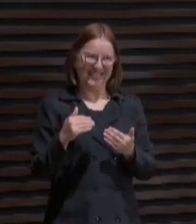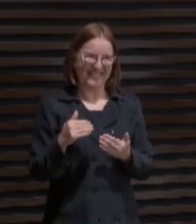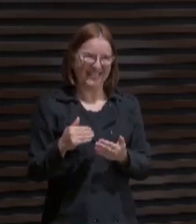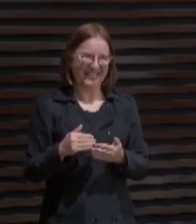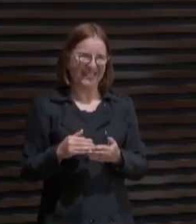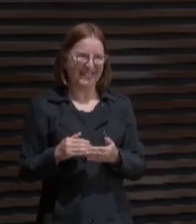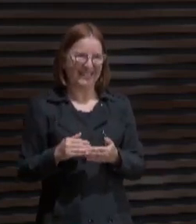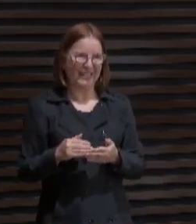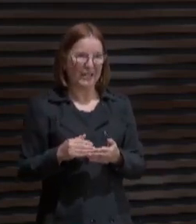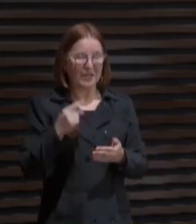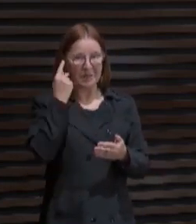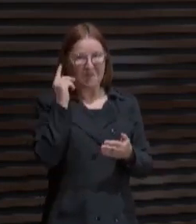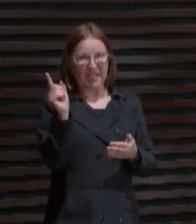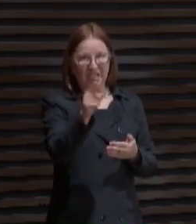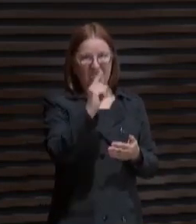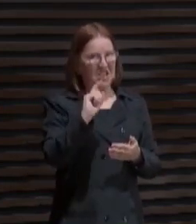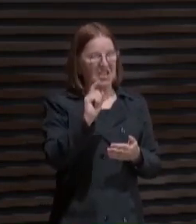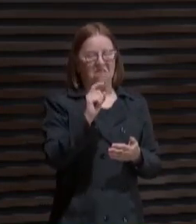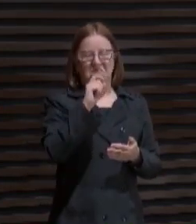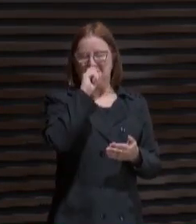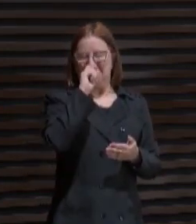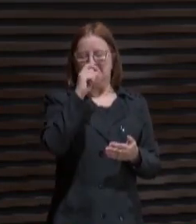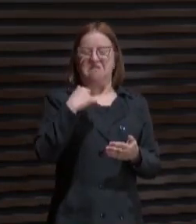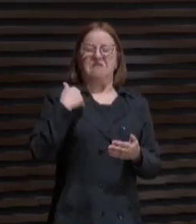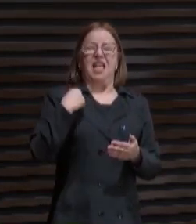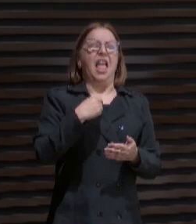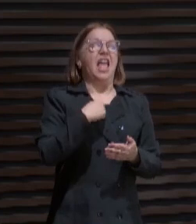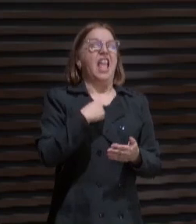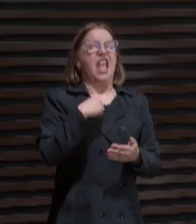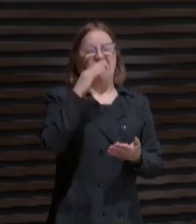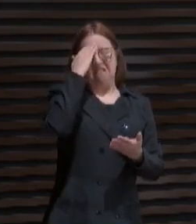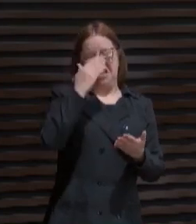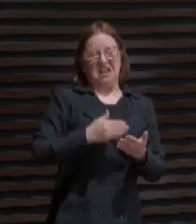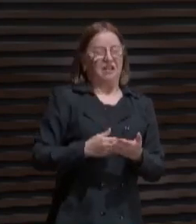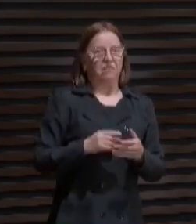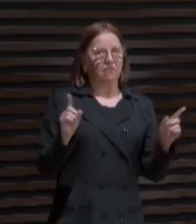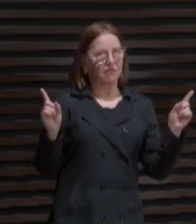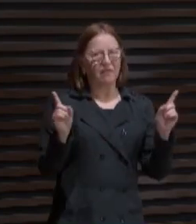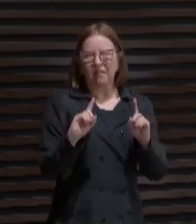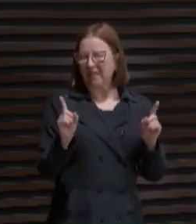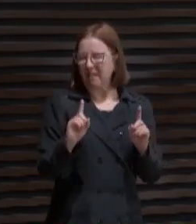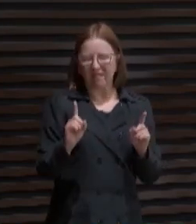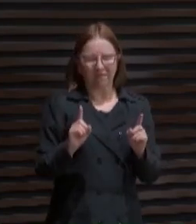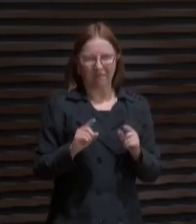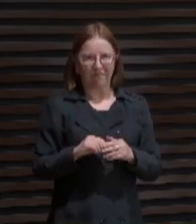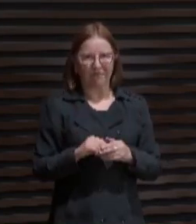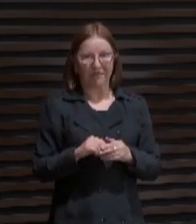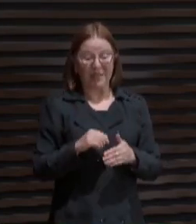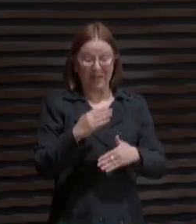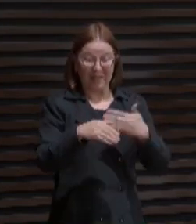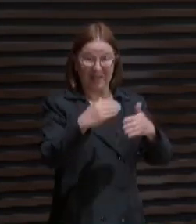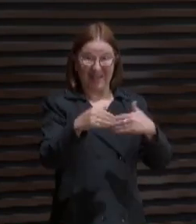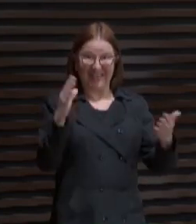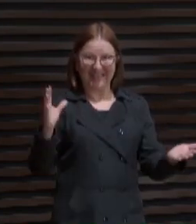nenhuma vanglória humana. Eu criei. Vamos parar com isso de participação no homem. O processo da salvação